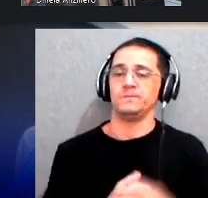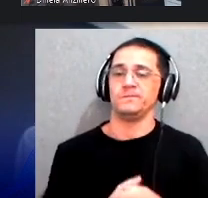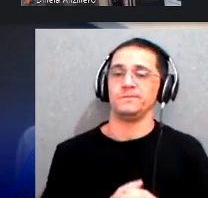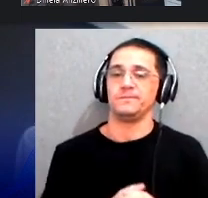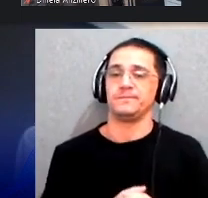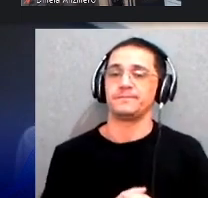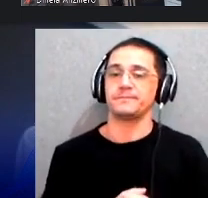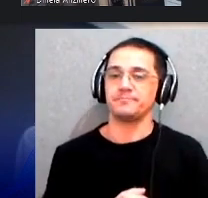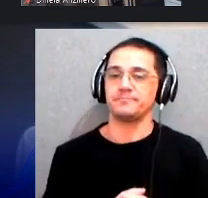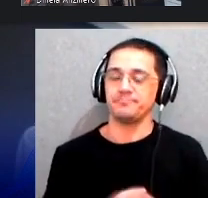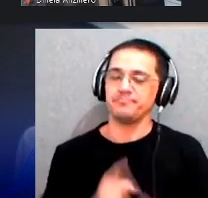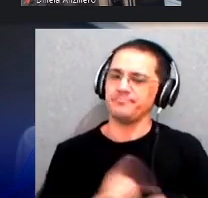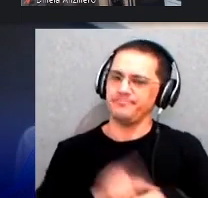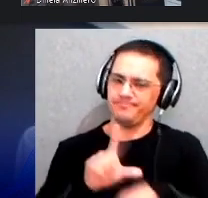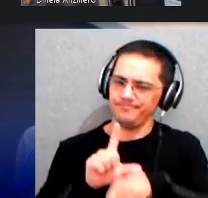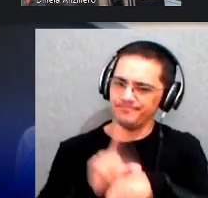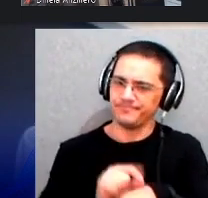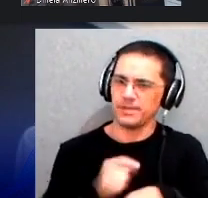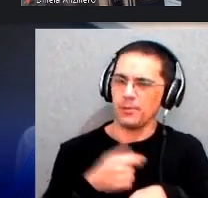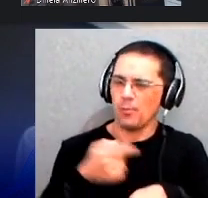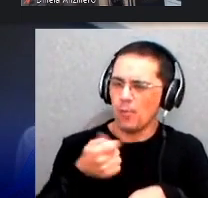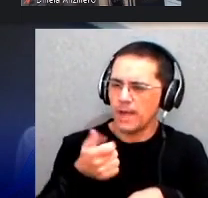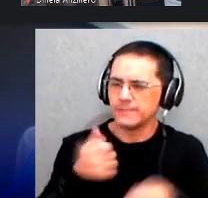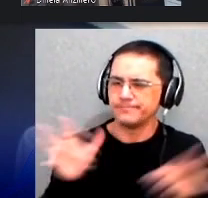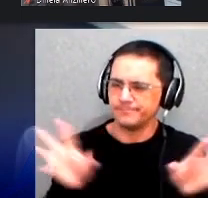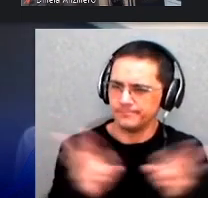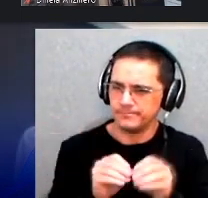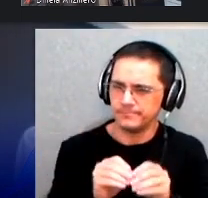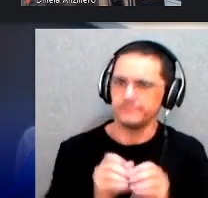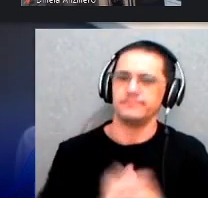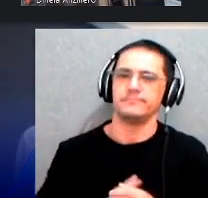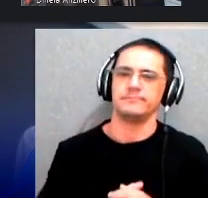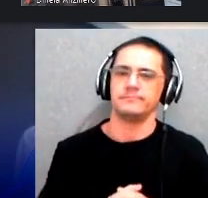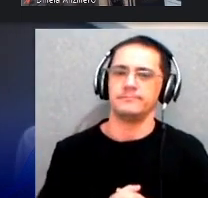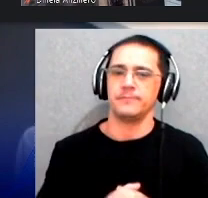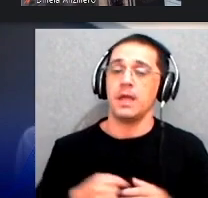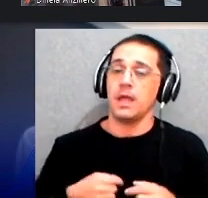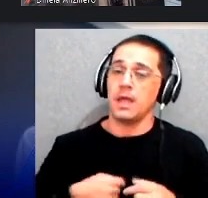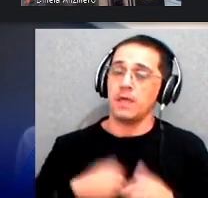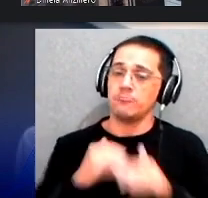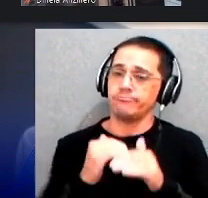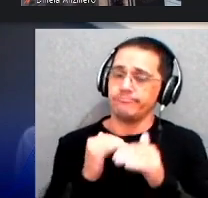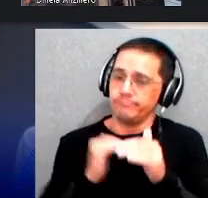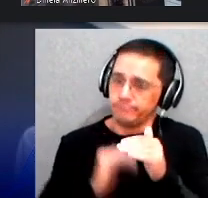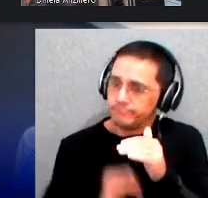porque o tempo é curto, para a gente seguir, na minha humilde posição, para a gente seguir